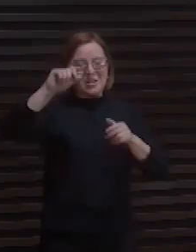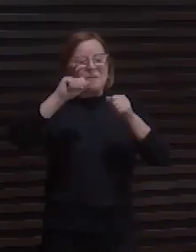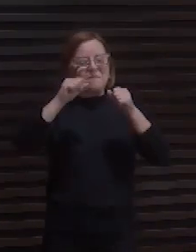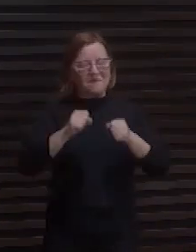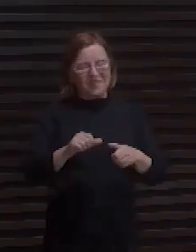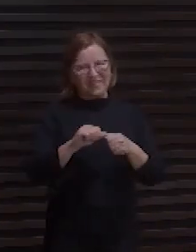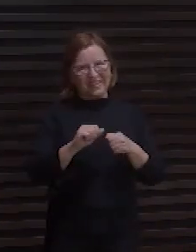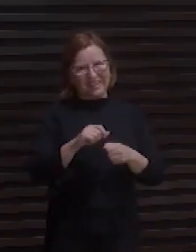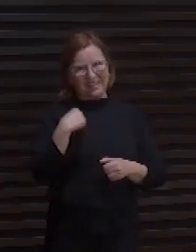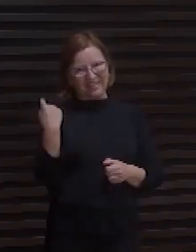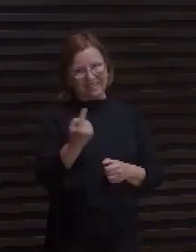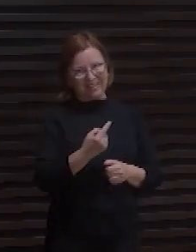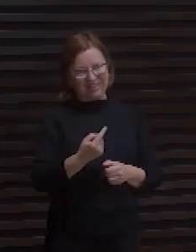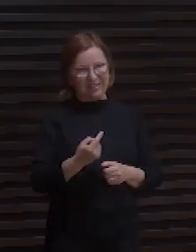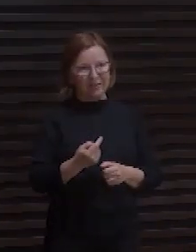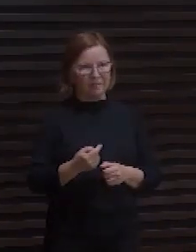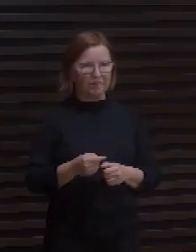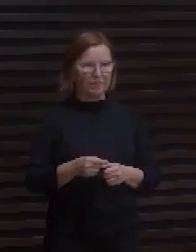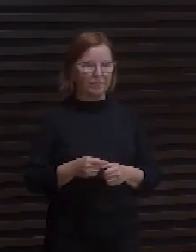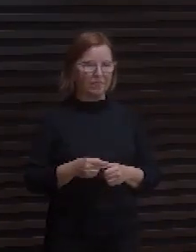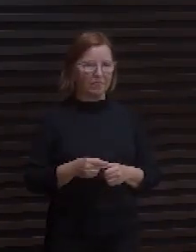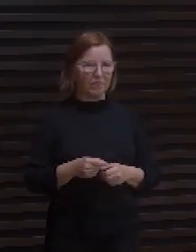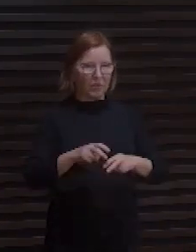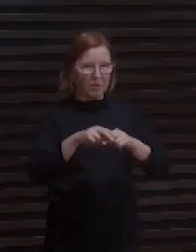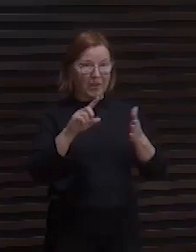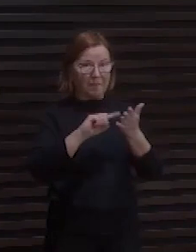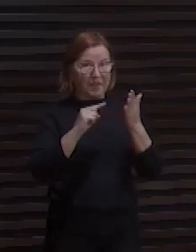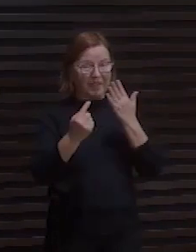nós. Por isso que é uma metáfora de uma